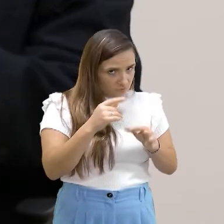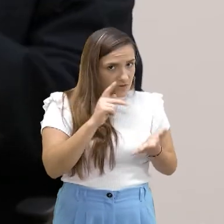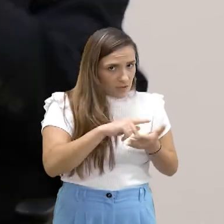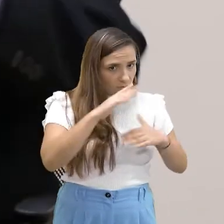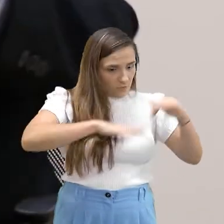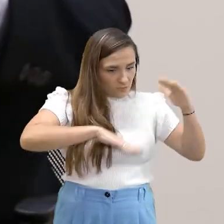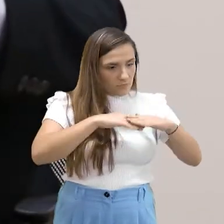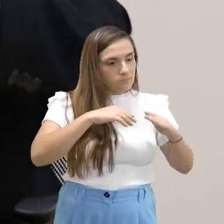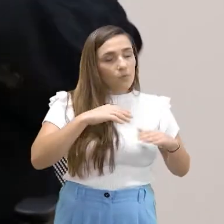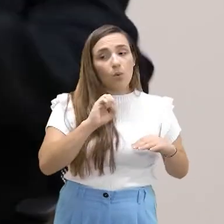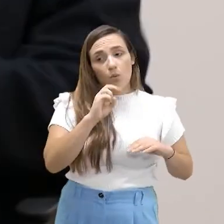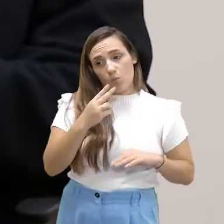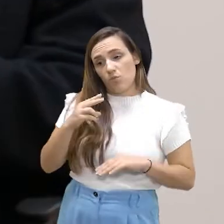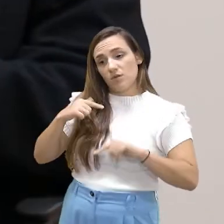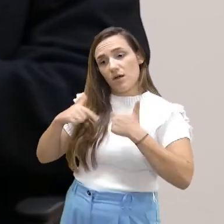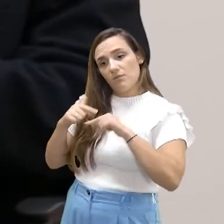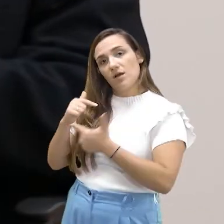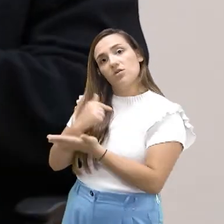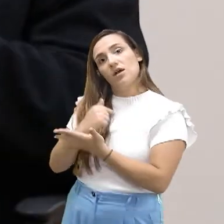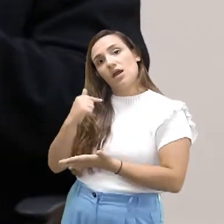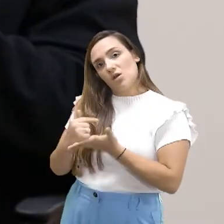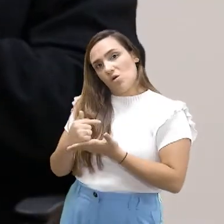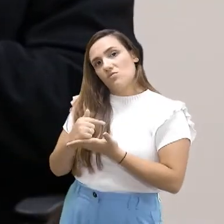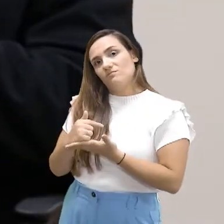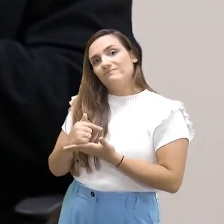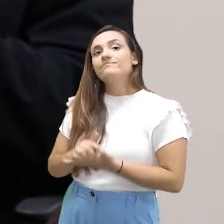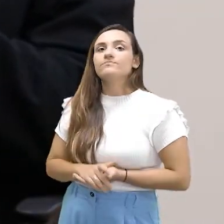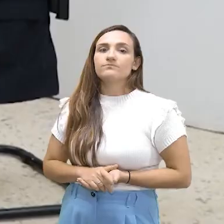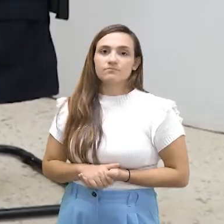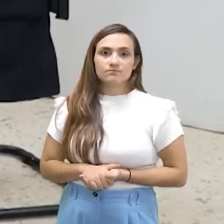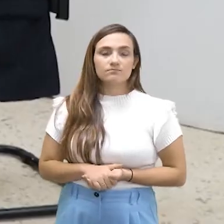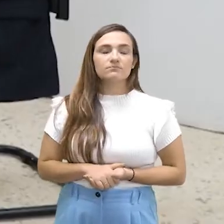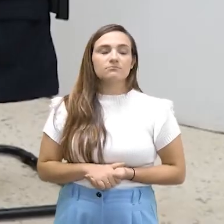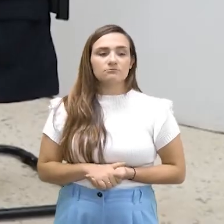quanto para obter atividades do cartório extrajudicial.